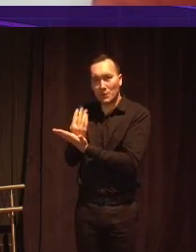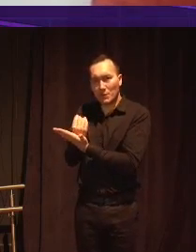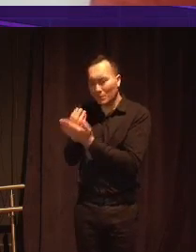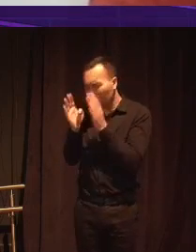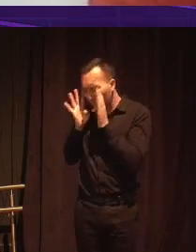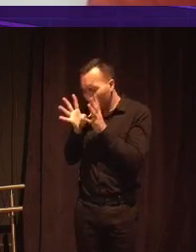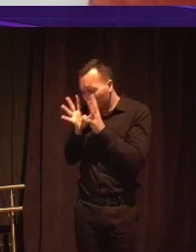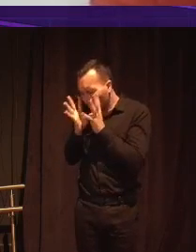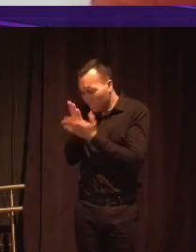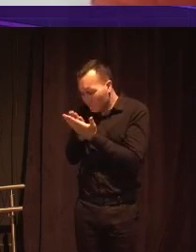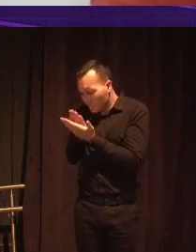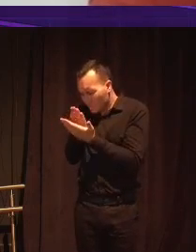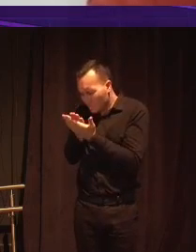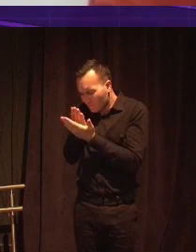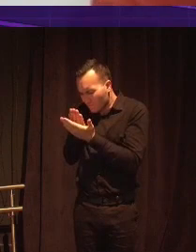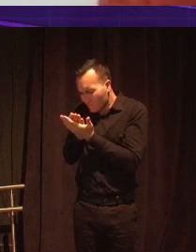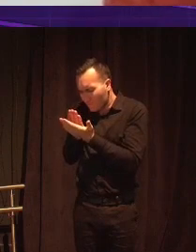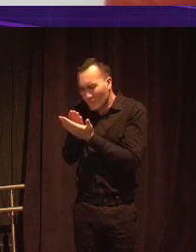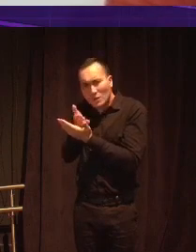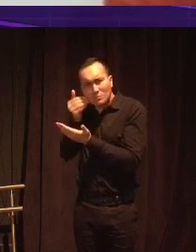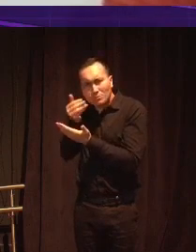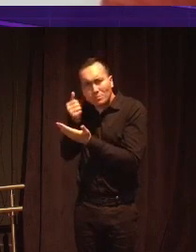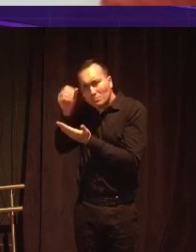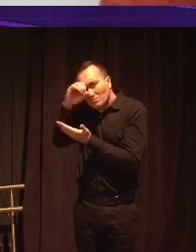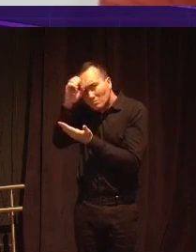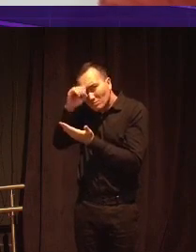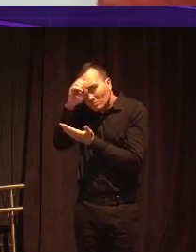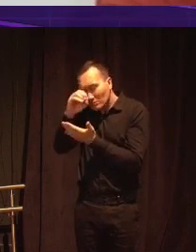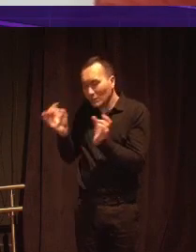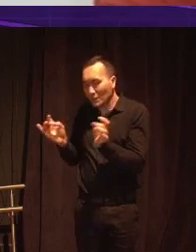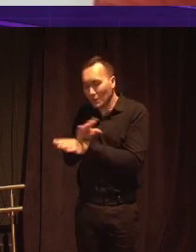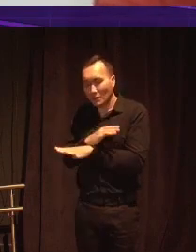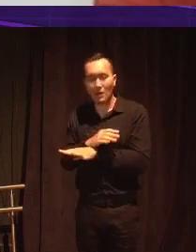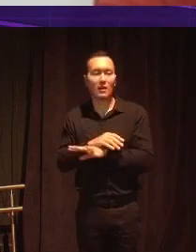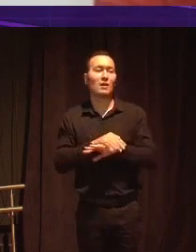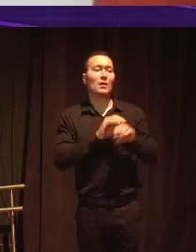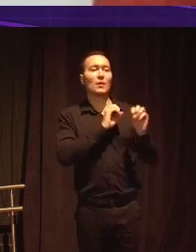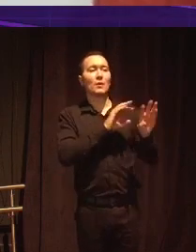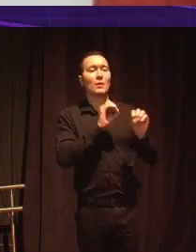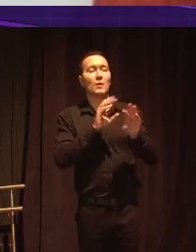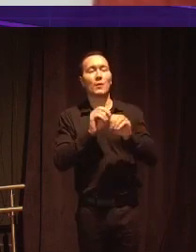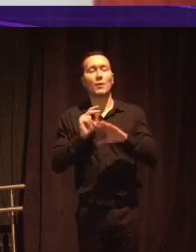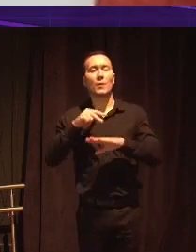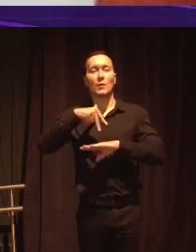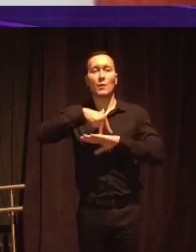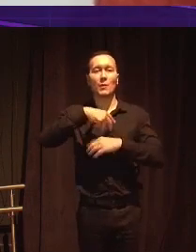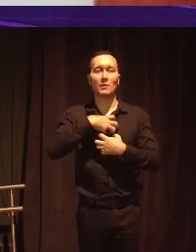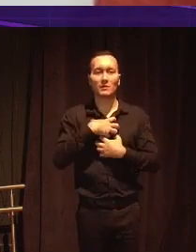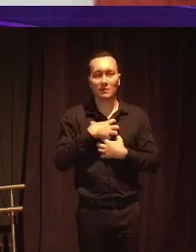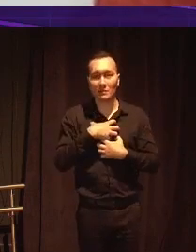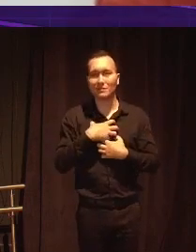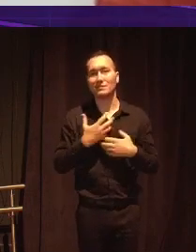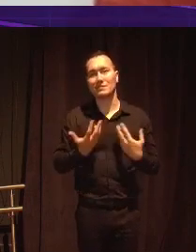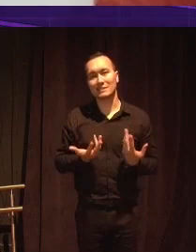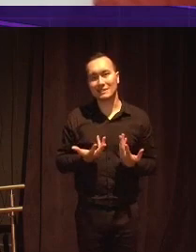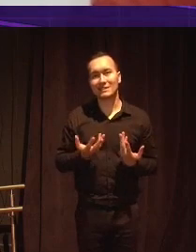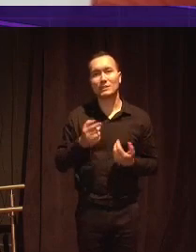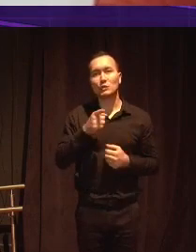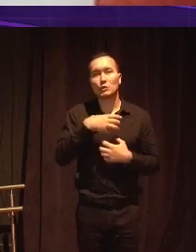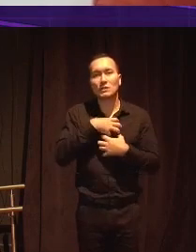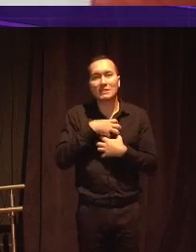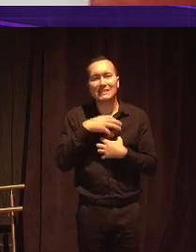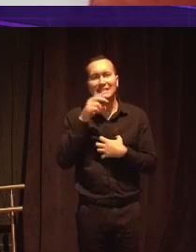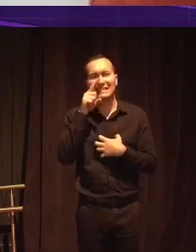para poder aprender e depois poder ensinar, né, então, tem hora que a gente está ali assumindo riscos